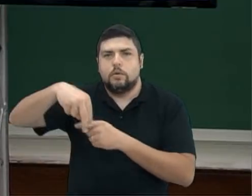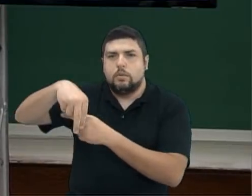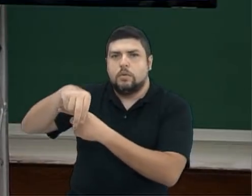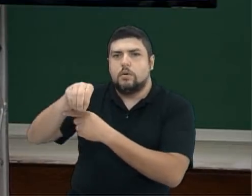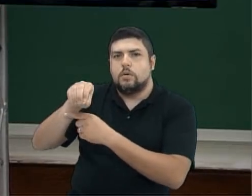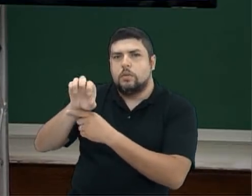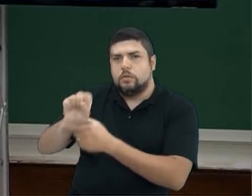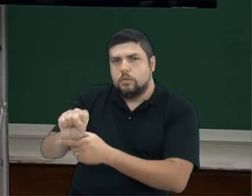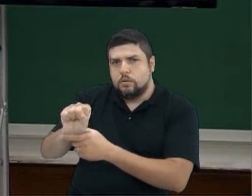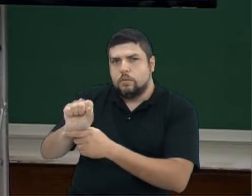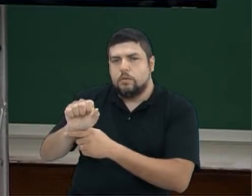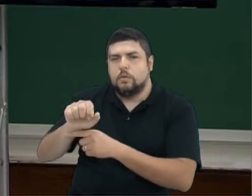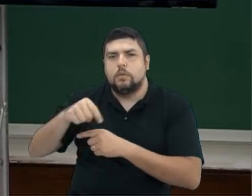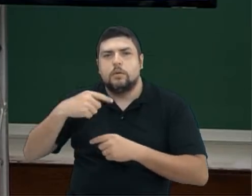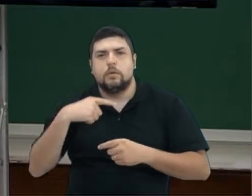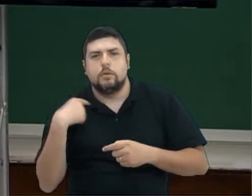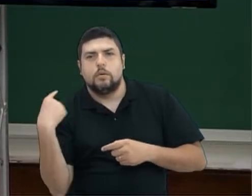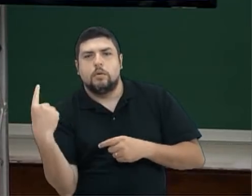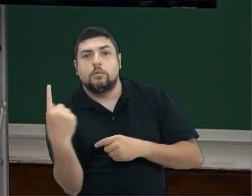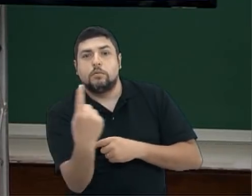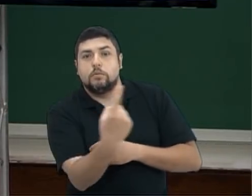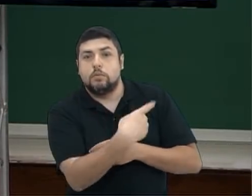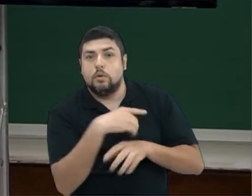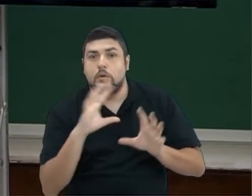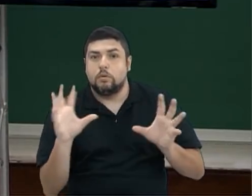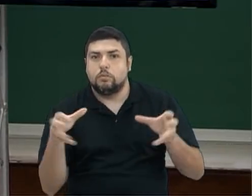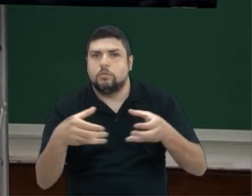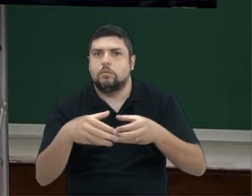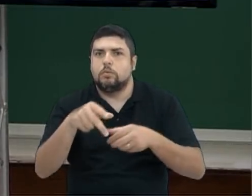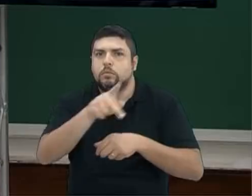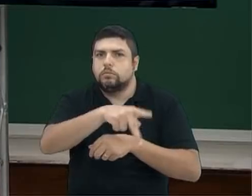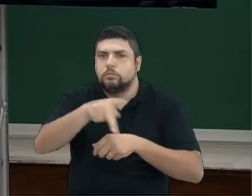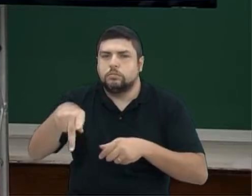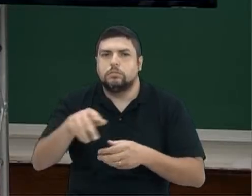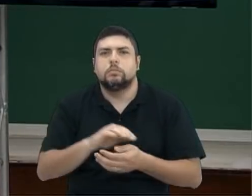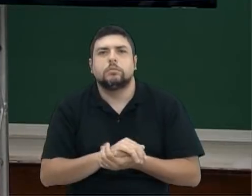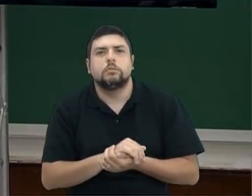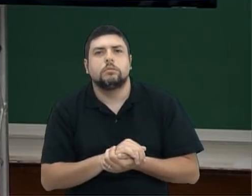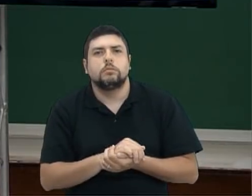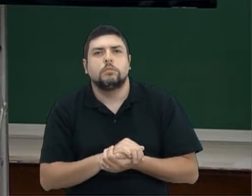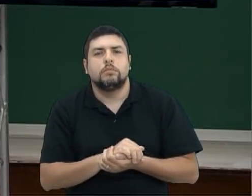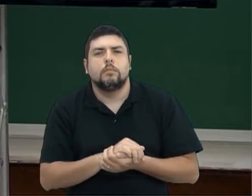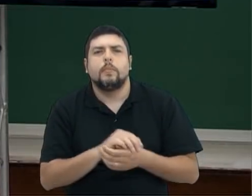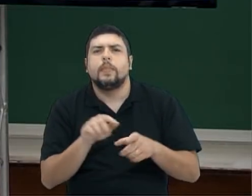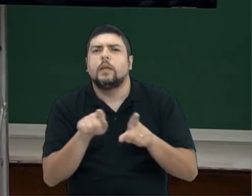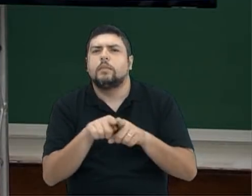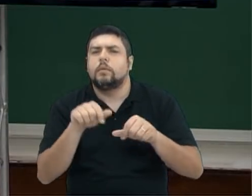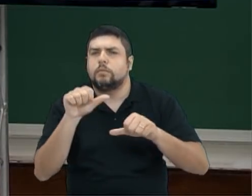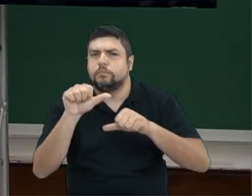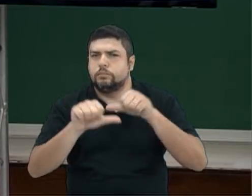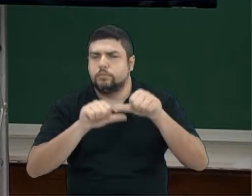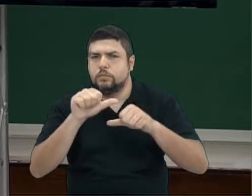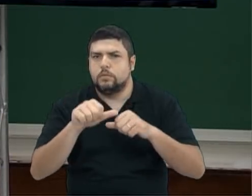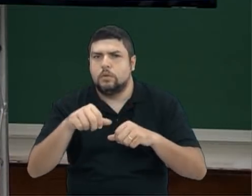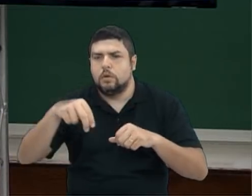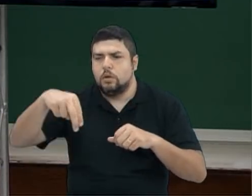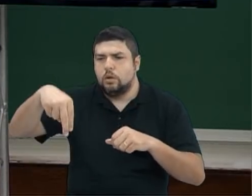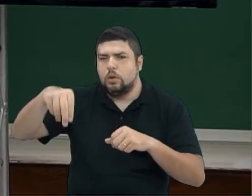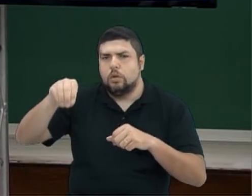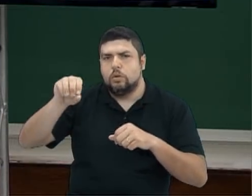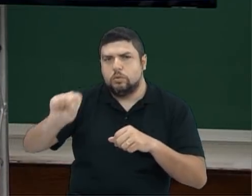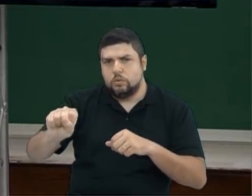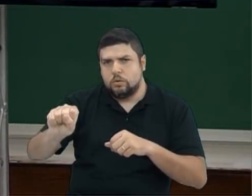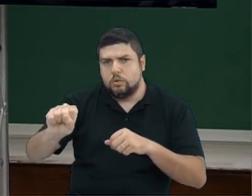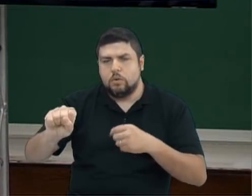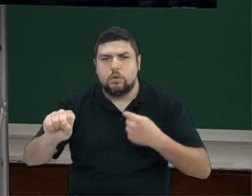professores. Nós, professores. O que mais que ele varia aqui, se vocês pensarem? Então, o nós e o eu tem